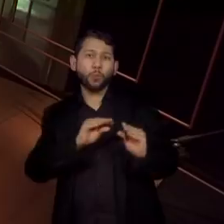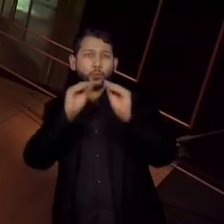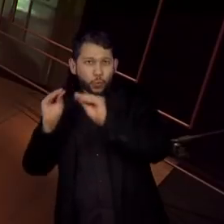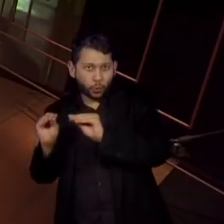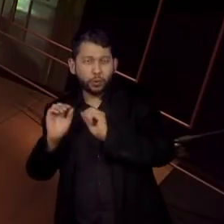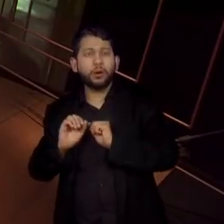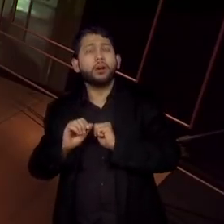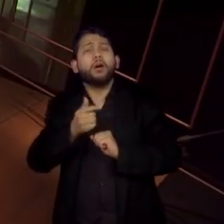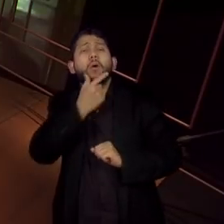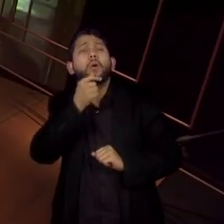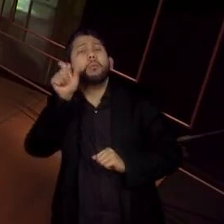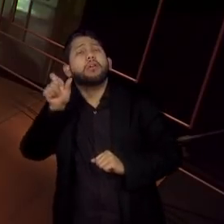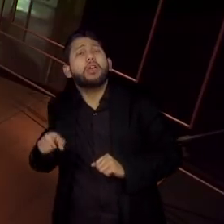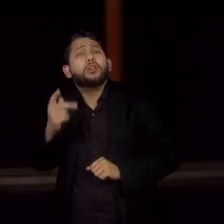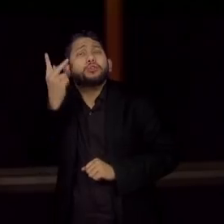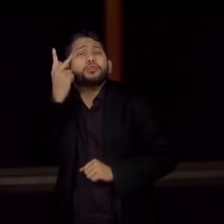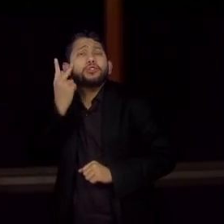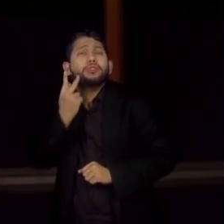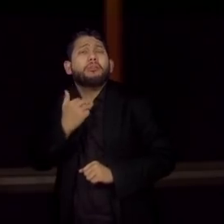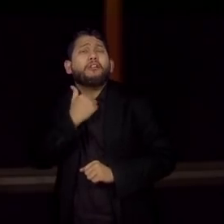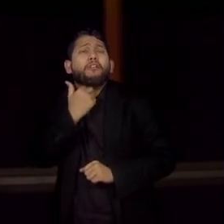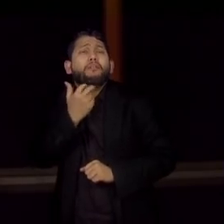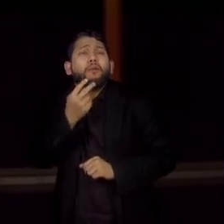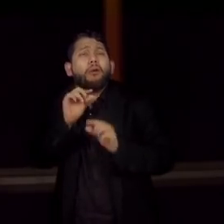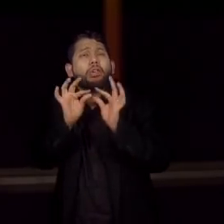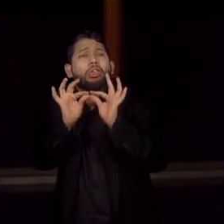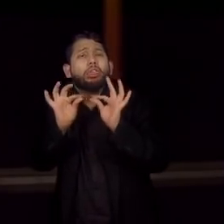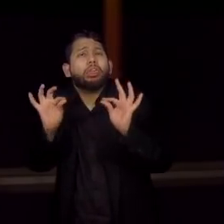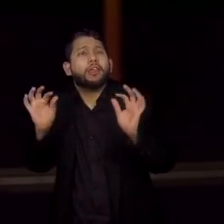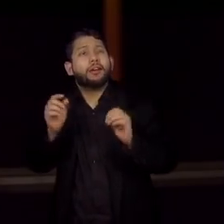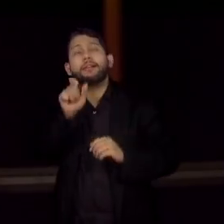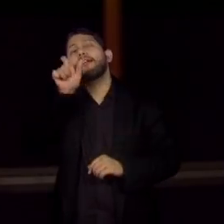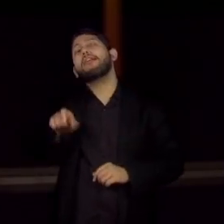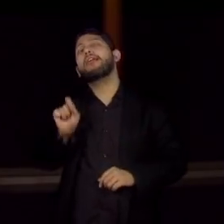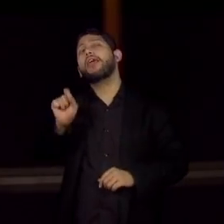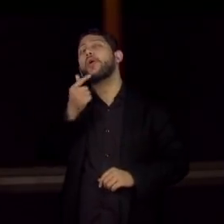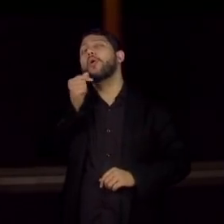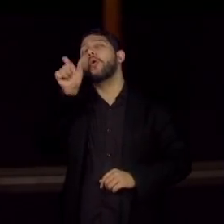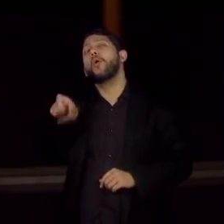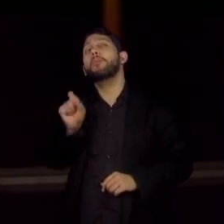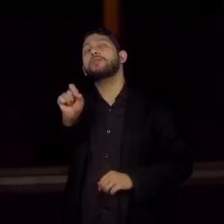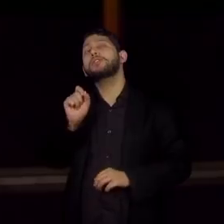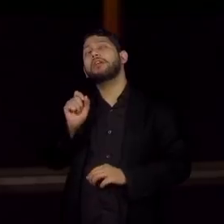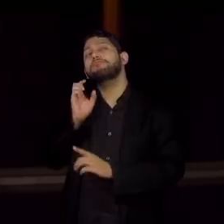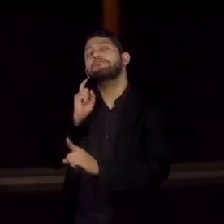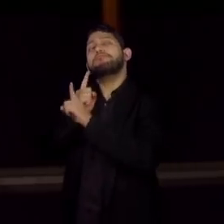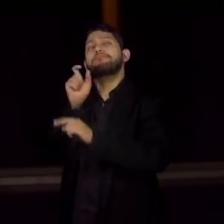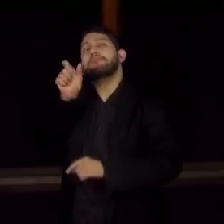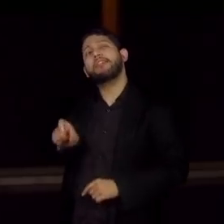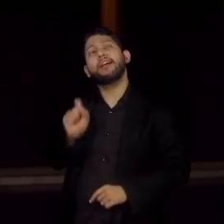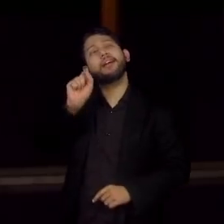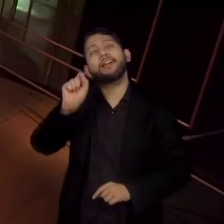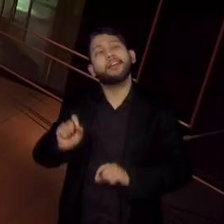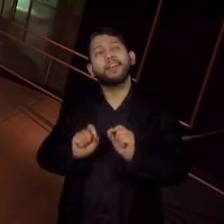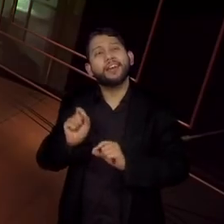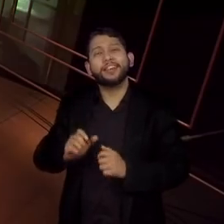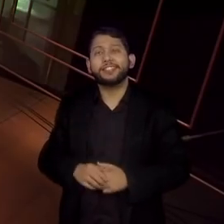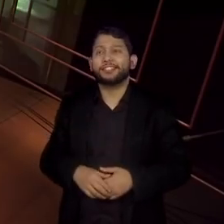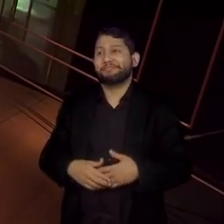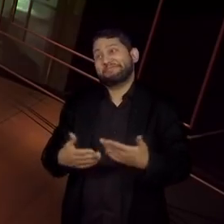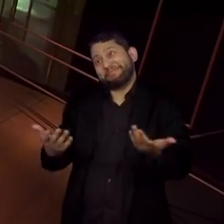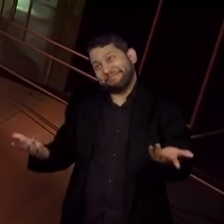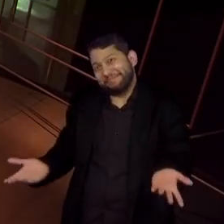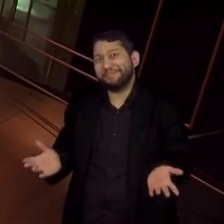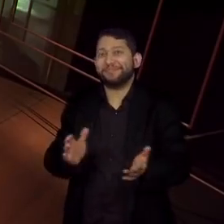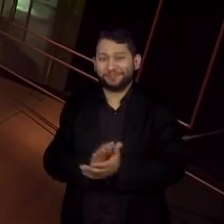bem tímido, de voz suave. Quem era ele? Fala um pouco desse encontro, então. Como é que foi? Não,